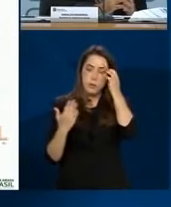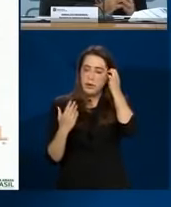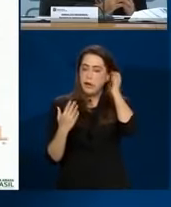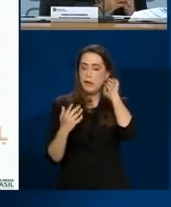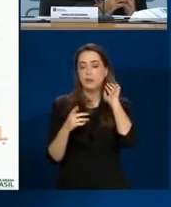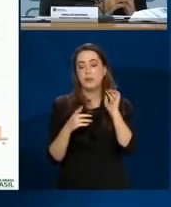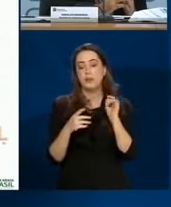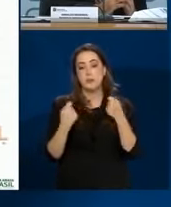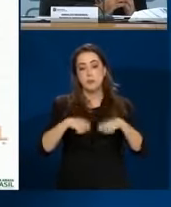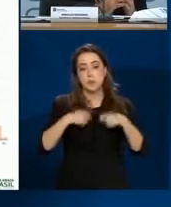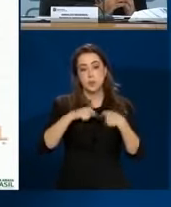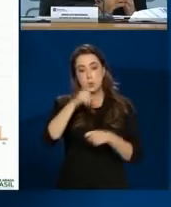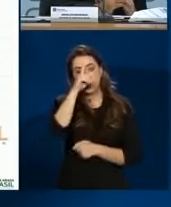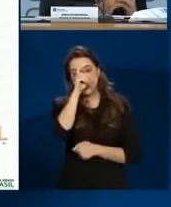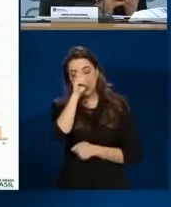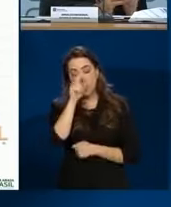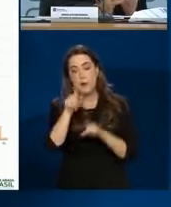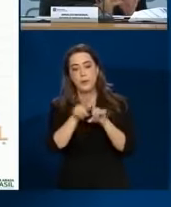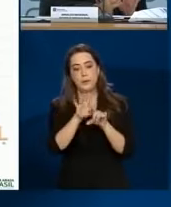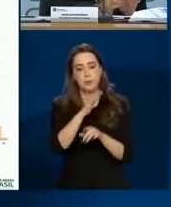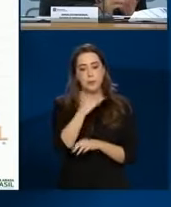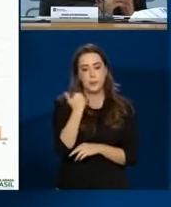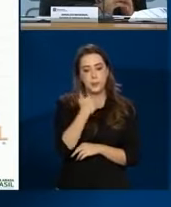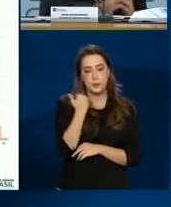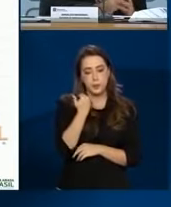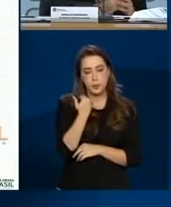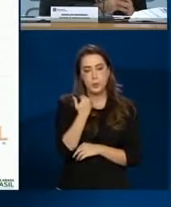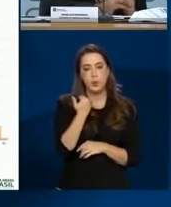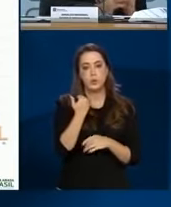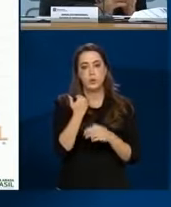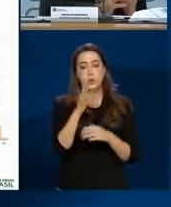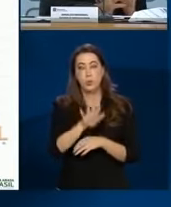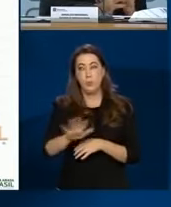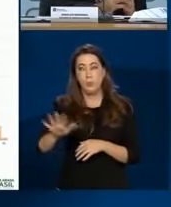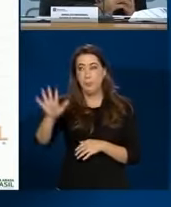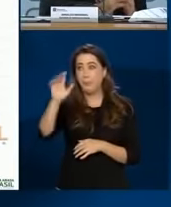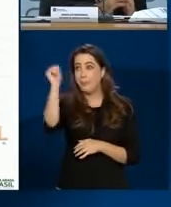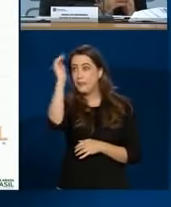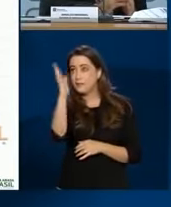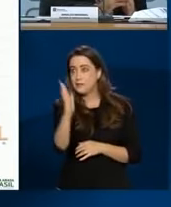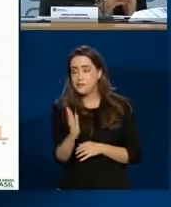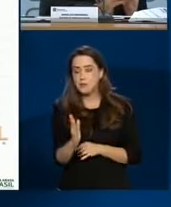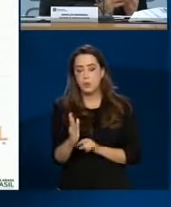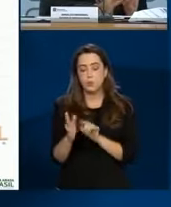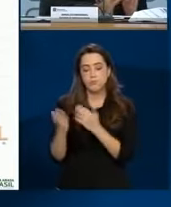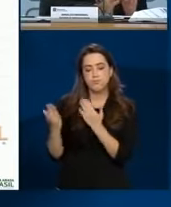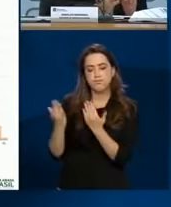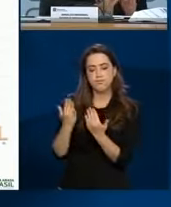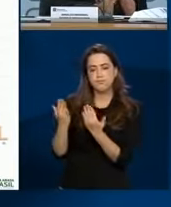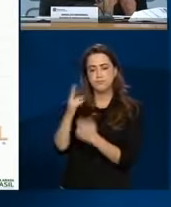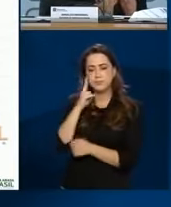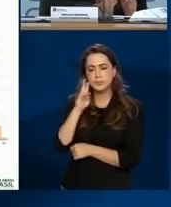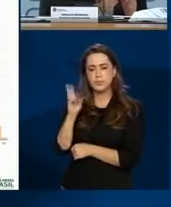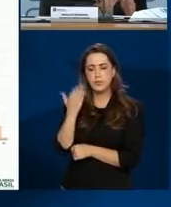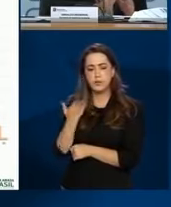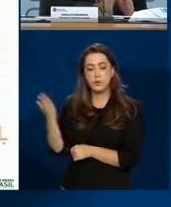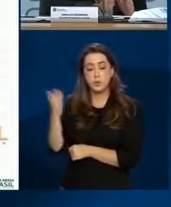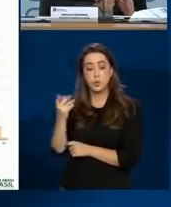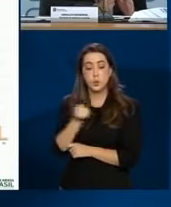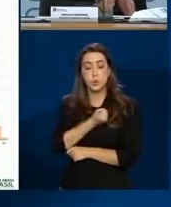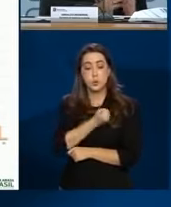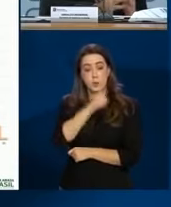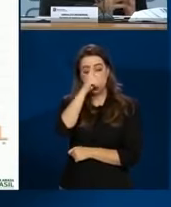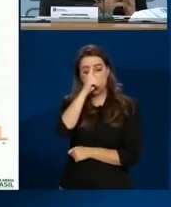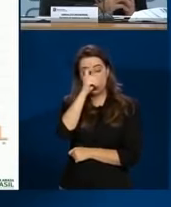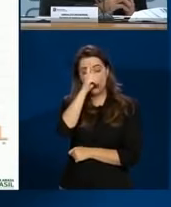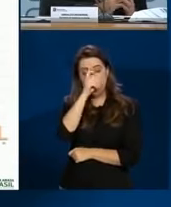hospitalizações e óbitos de Covid do Brasil, essa é do país como um todo, né, do Brasil como um todo, né, esse é as hospitalizações e